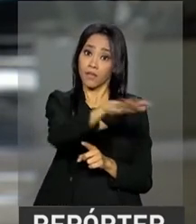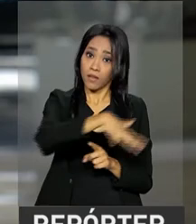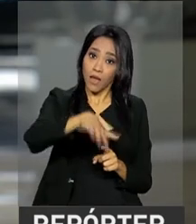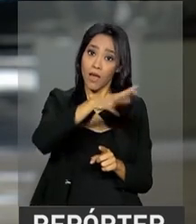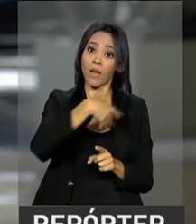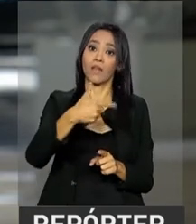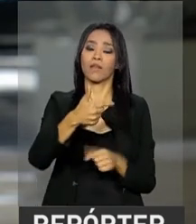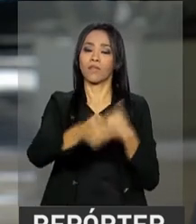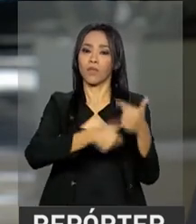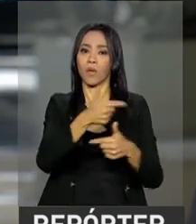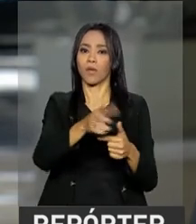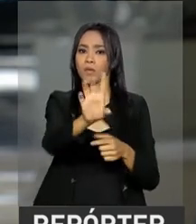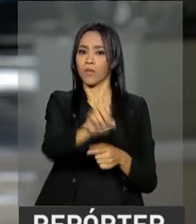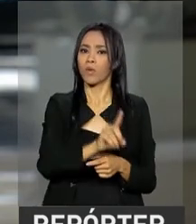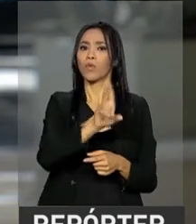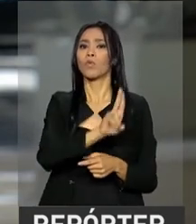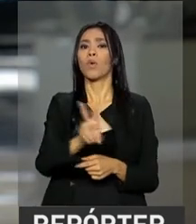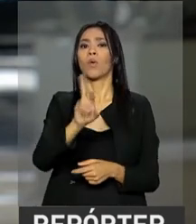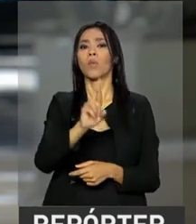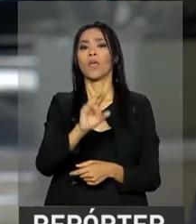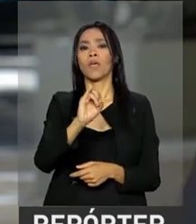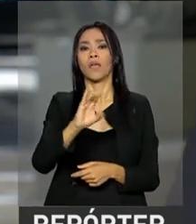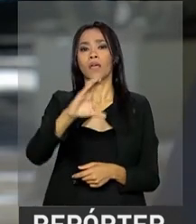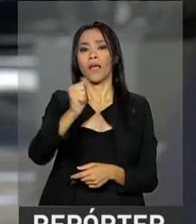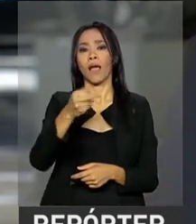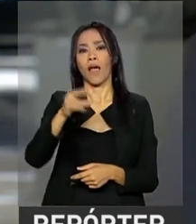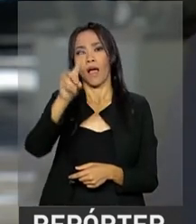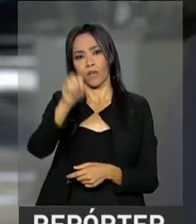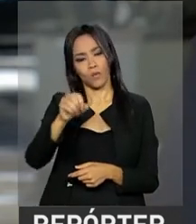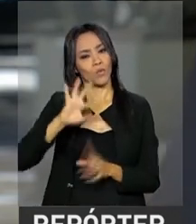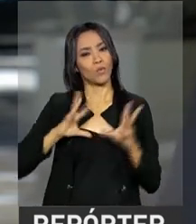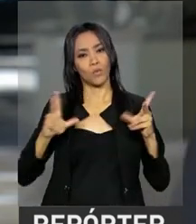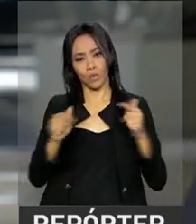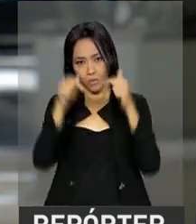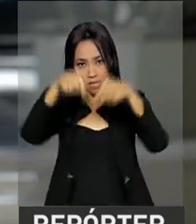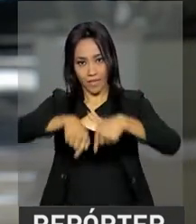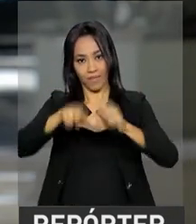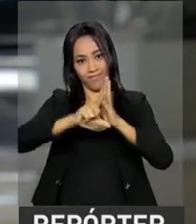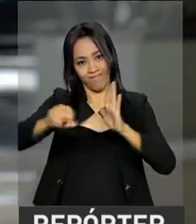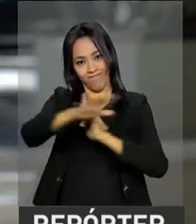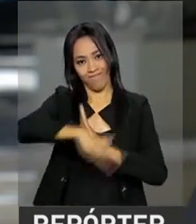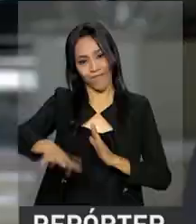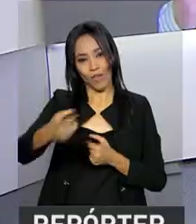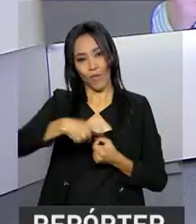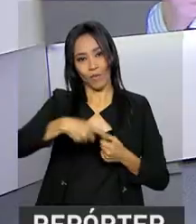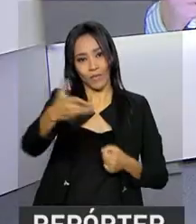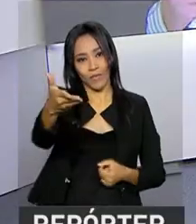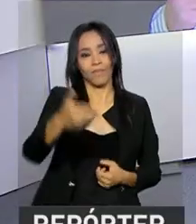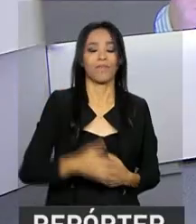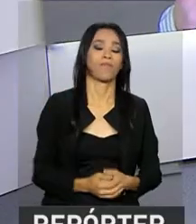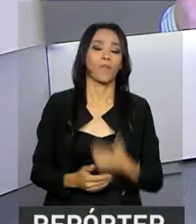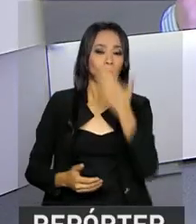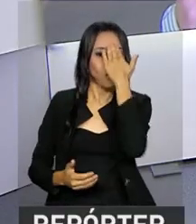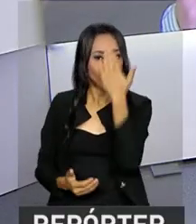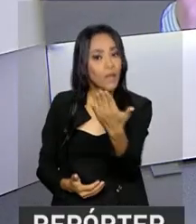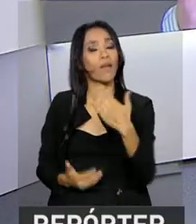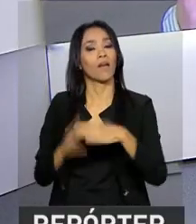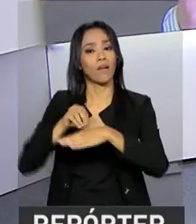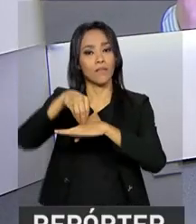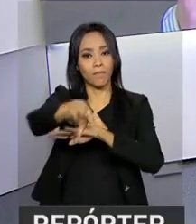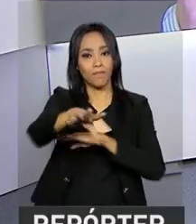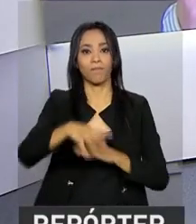ricardo patah tudo isso aqui no palácio do planalto viu leandro voto com você no estúdio que já tem obrigado pelas suas